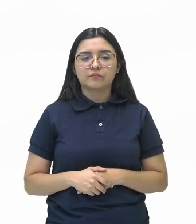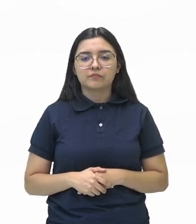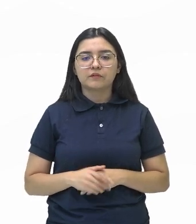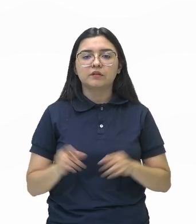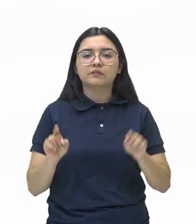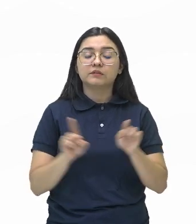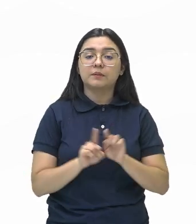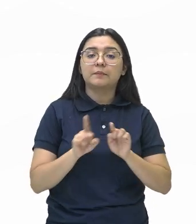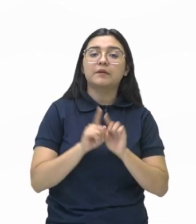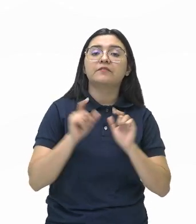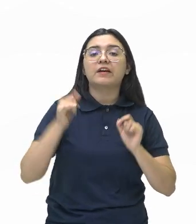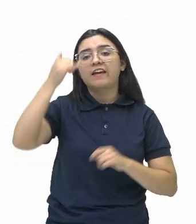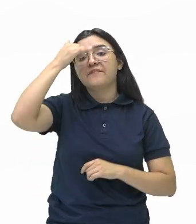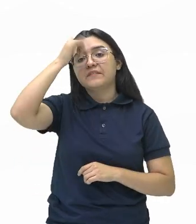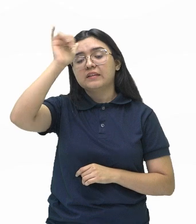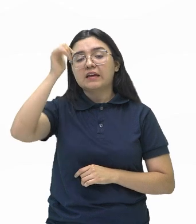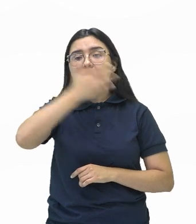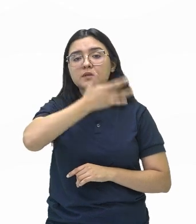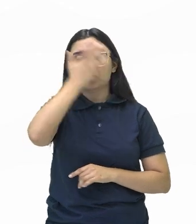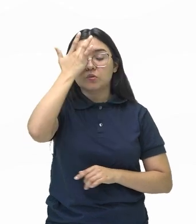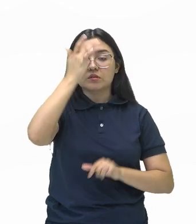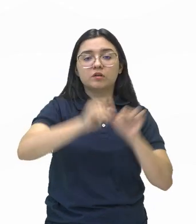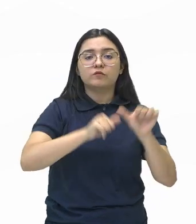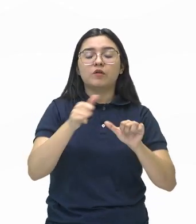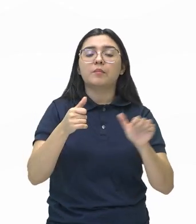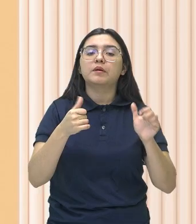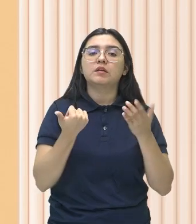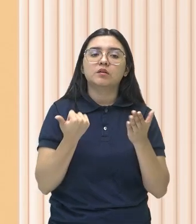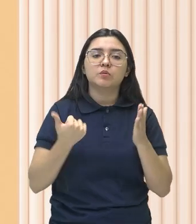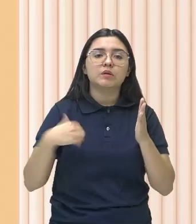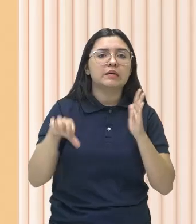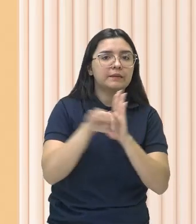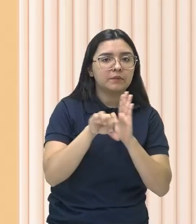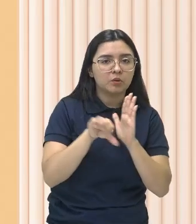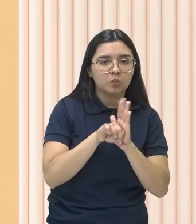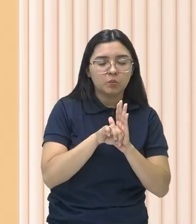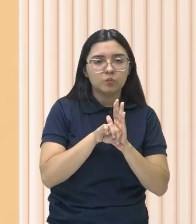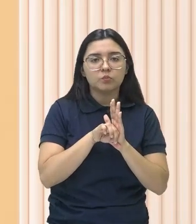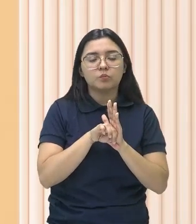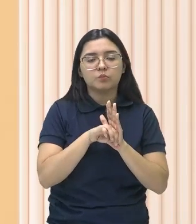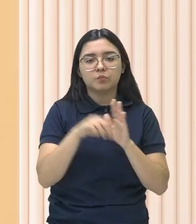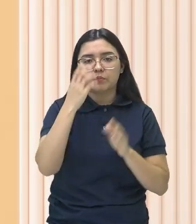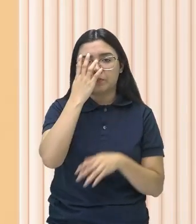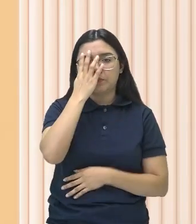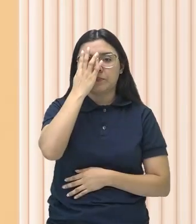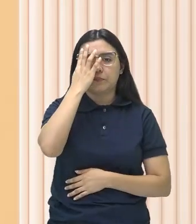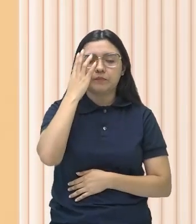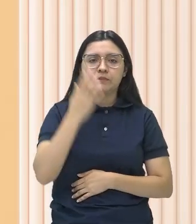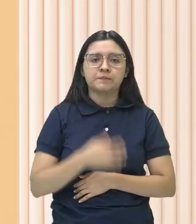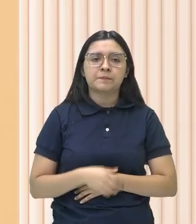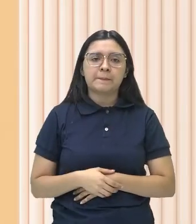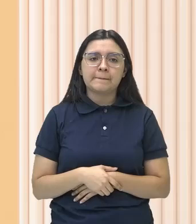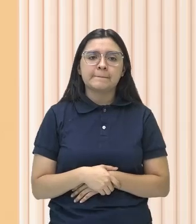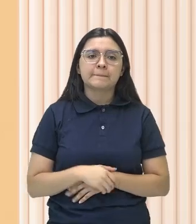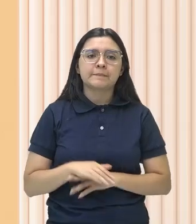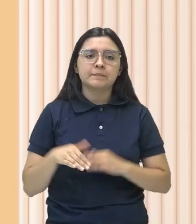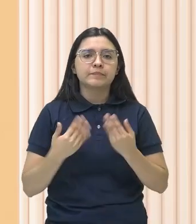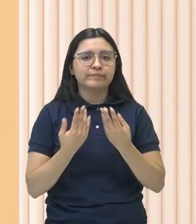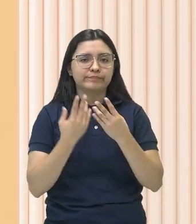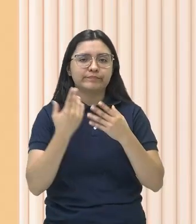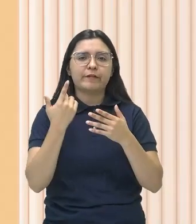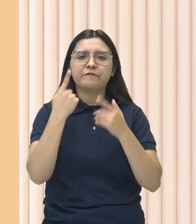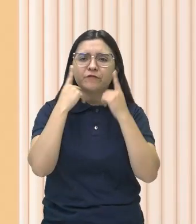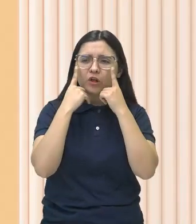fugir do crime, né? Diminuiria o crime, né, se tivesse uma condição de trabalho, questão do crime,